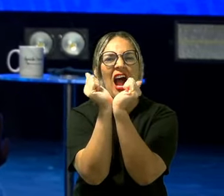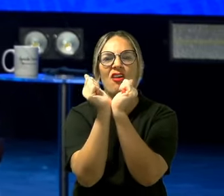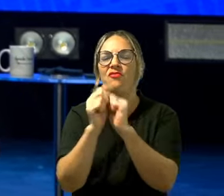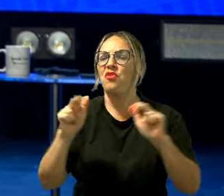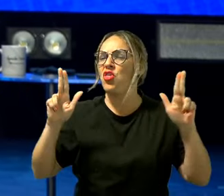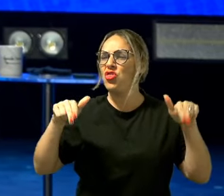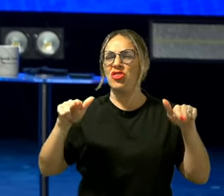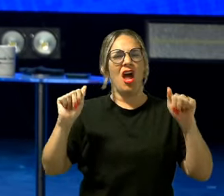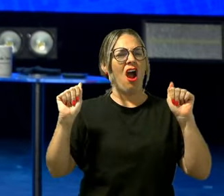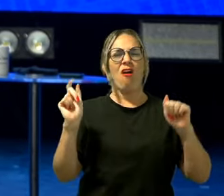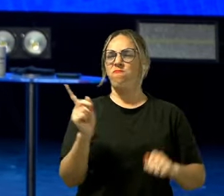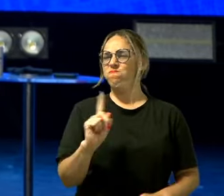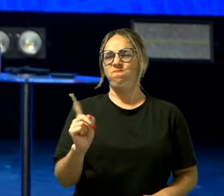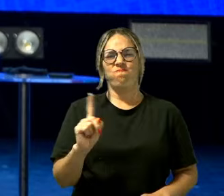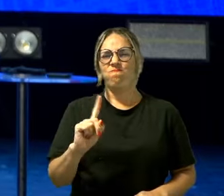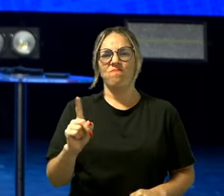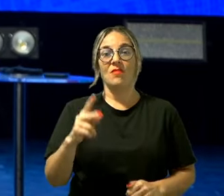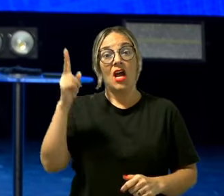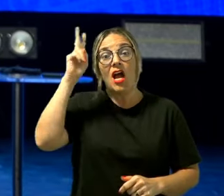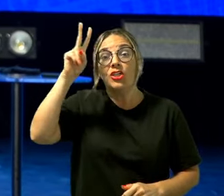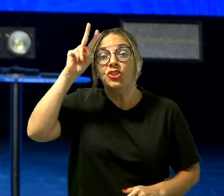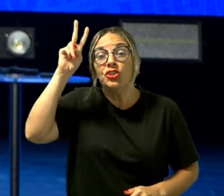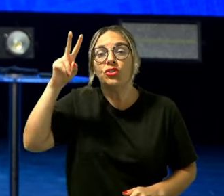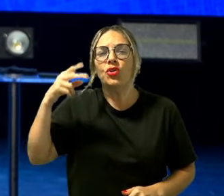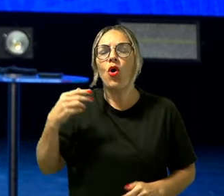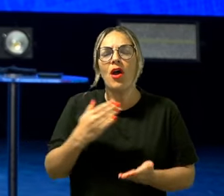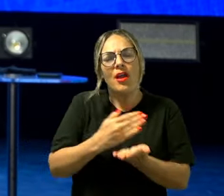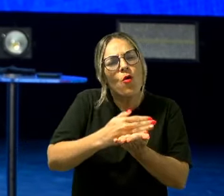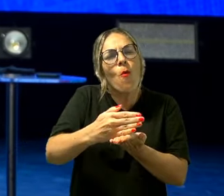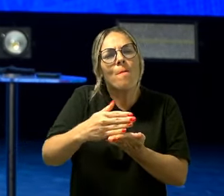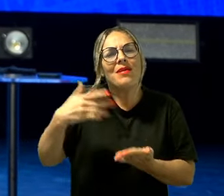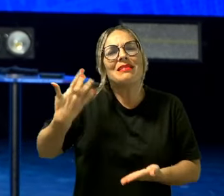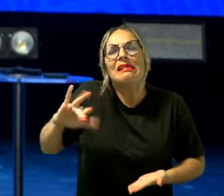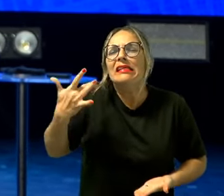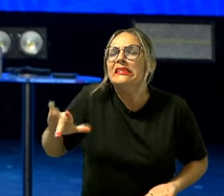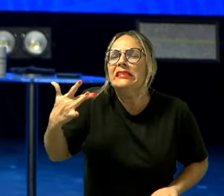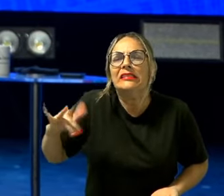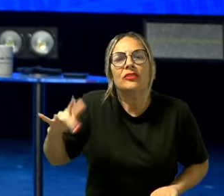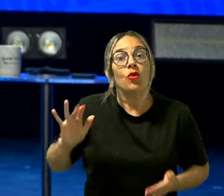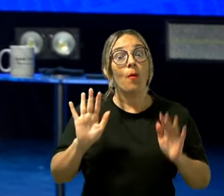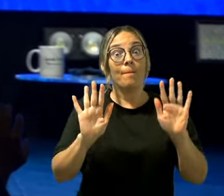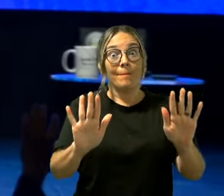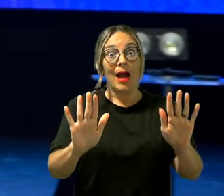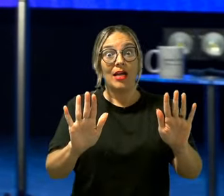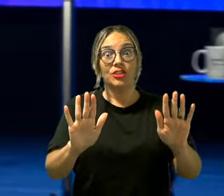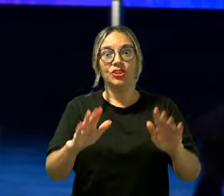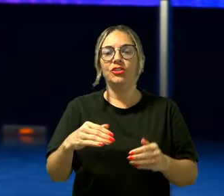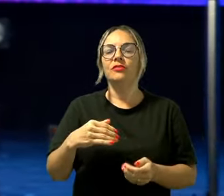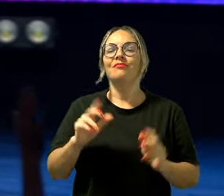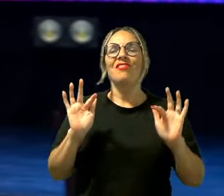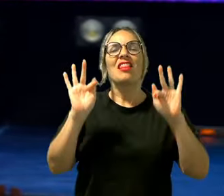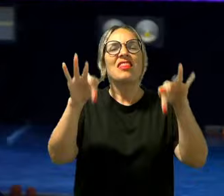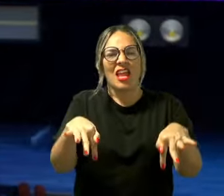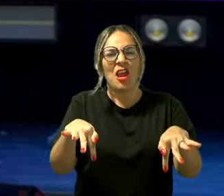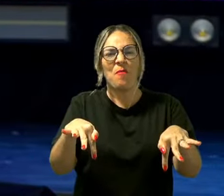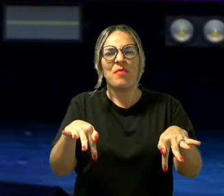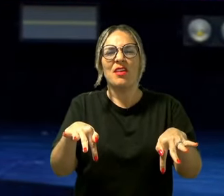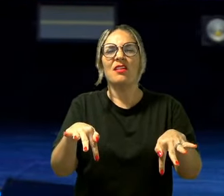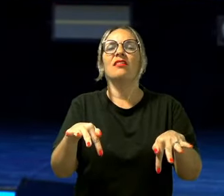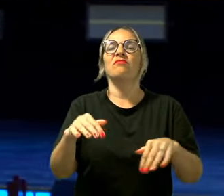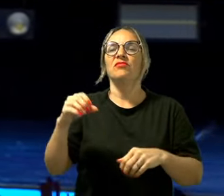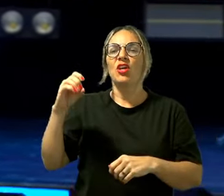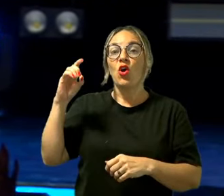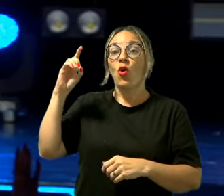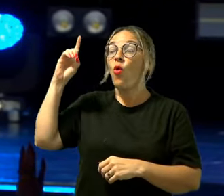sentenciado. A história dele começa com dor, mas termina com tendas alargadas. E eu sinto uma autoridade profética aqui nesse lugar